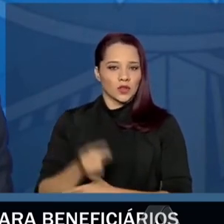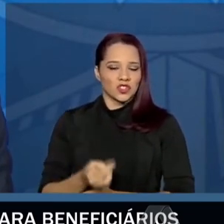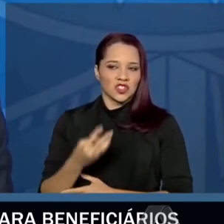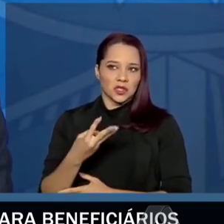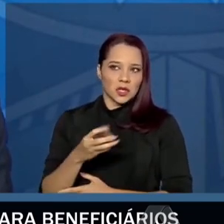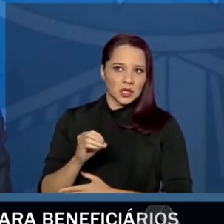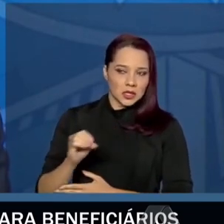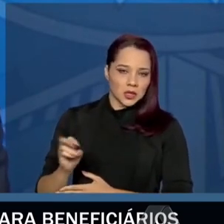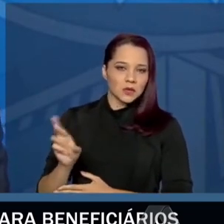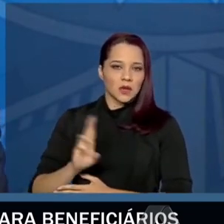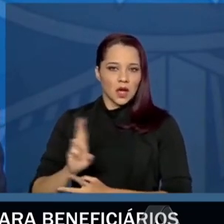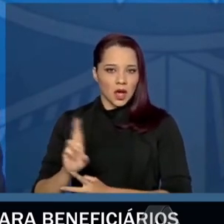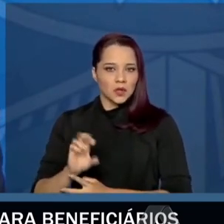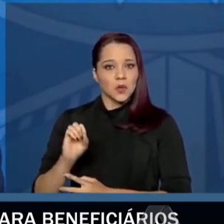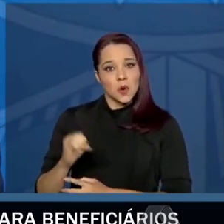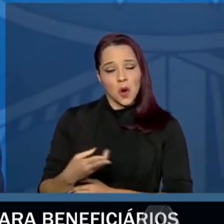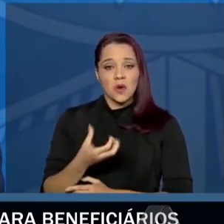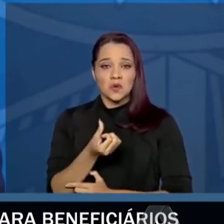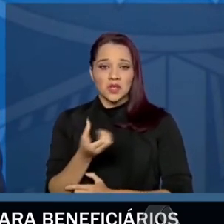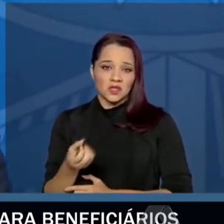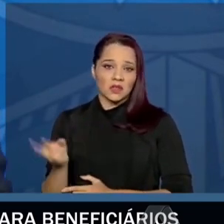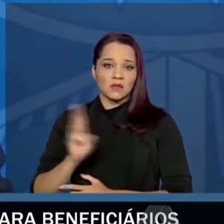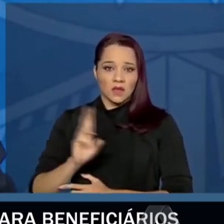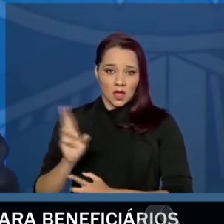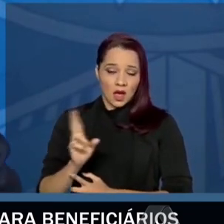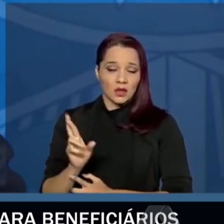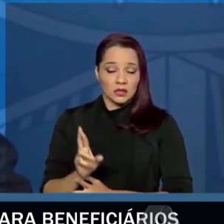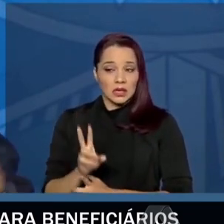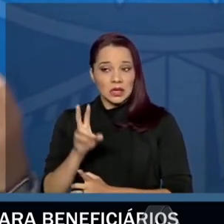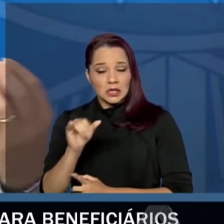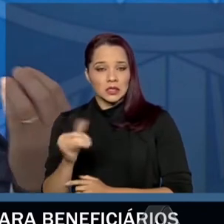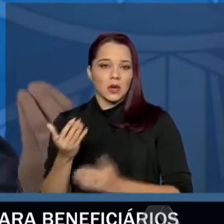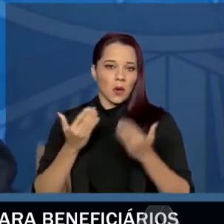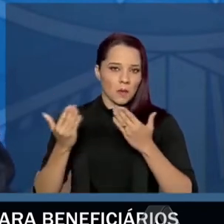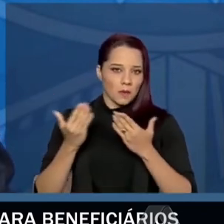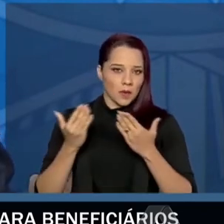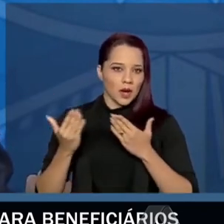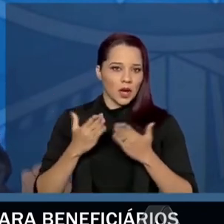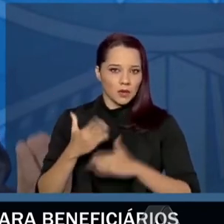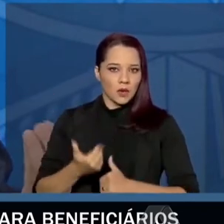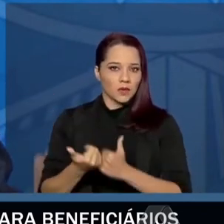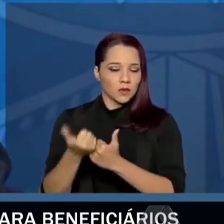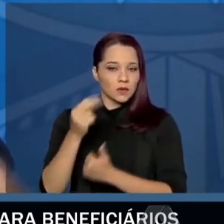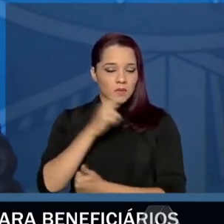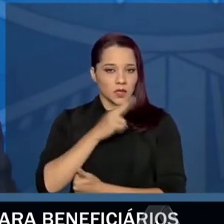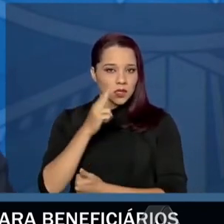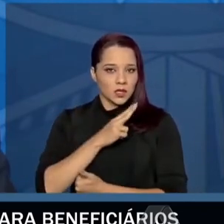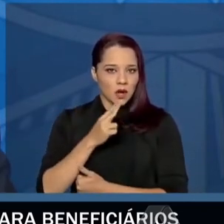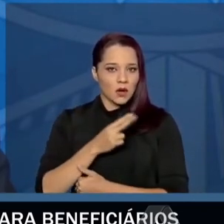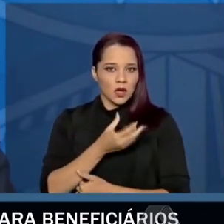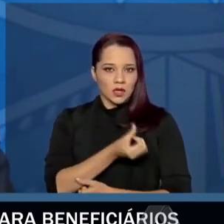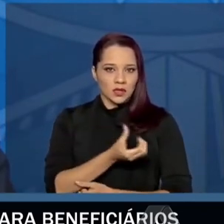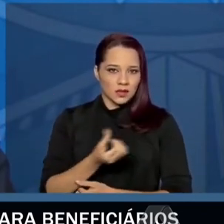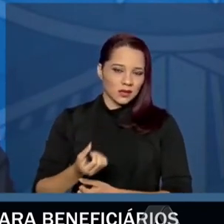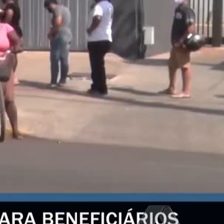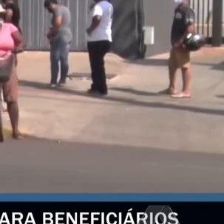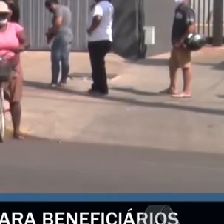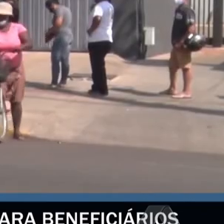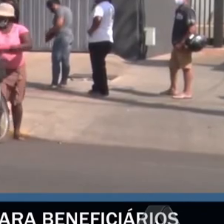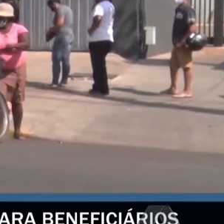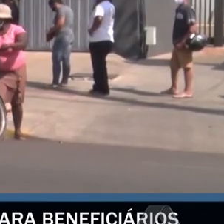300 ou 600, quando se comparava com o auxílio emergencial de 600 ou 1.200.